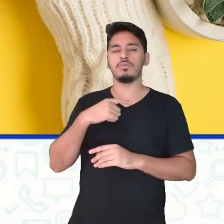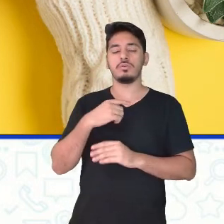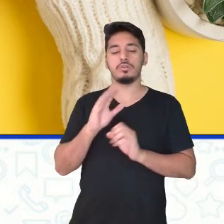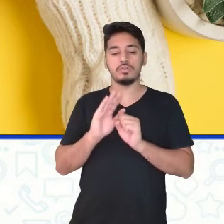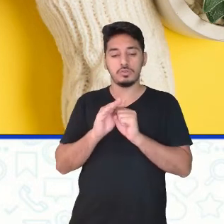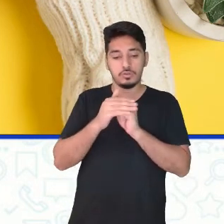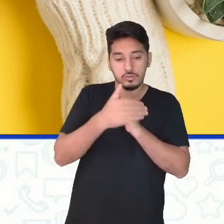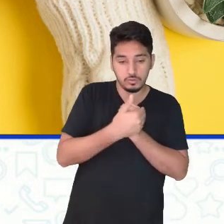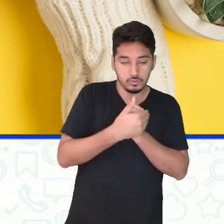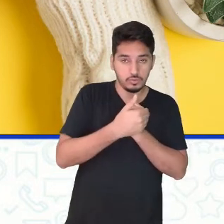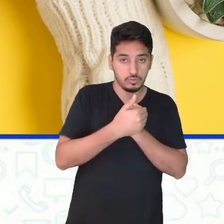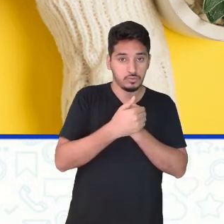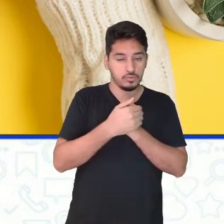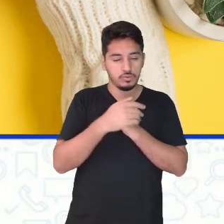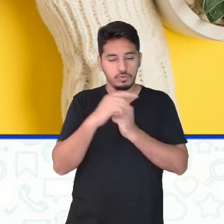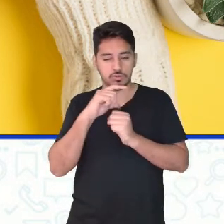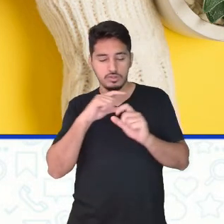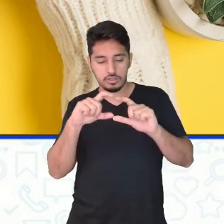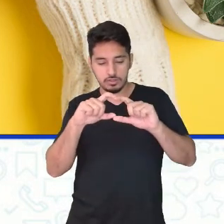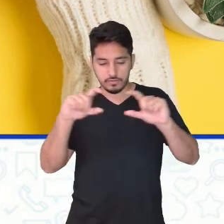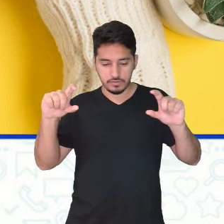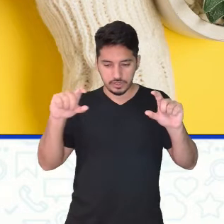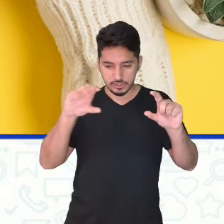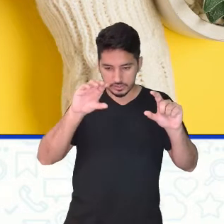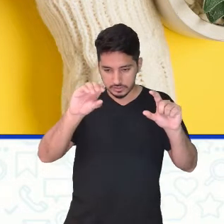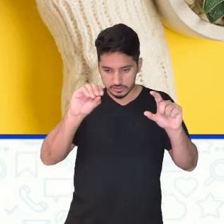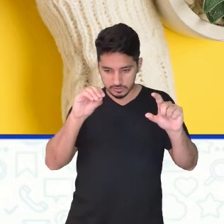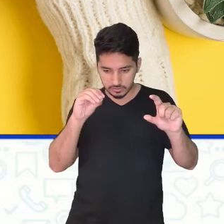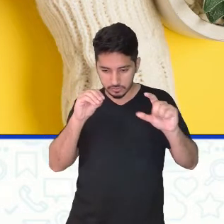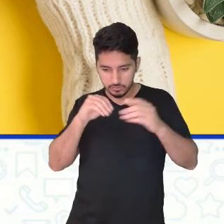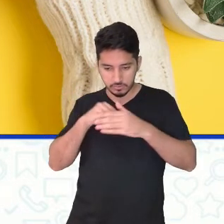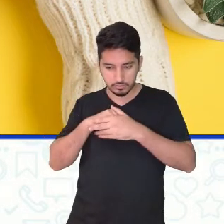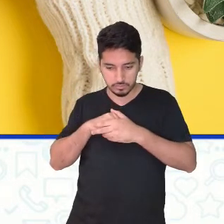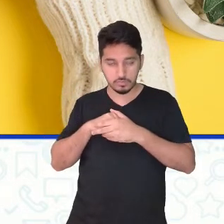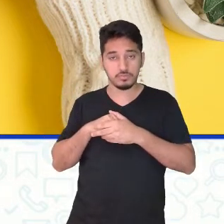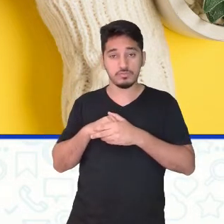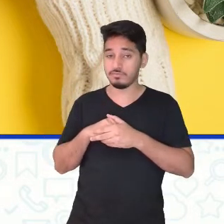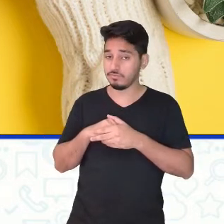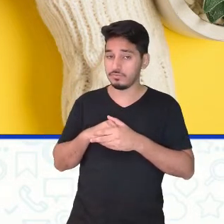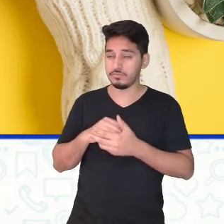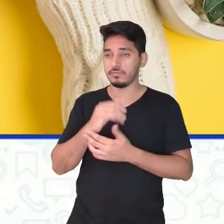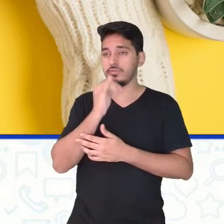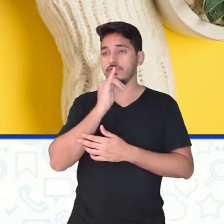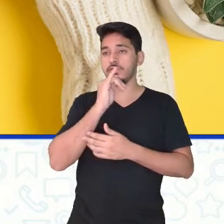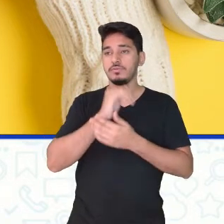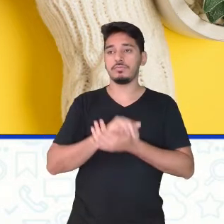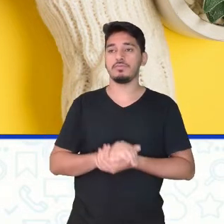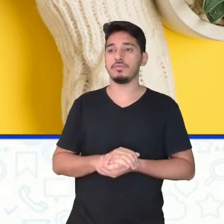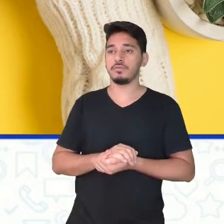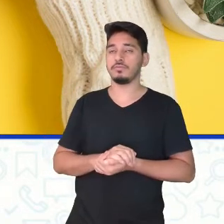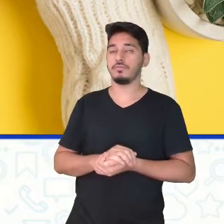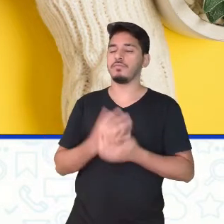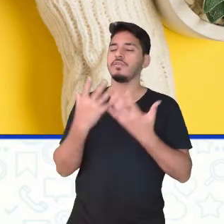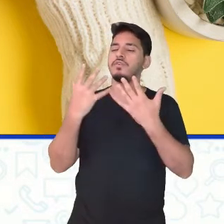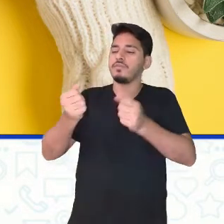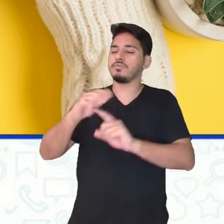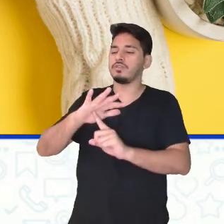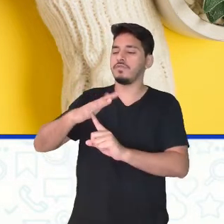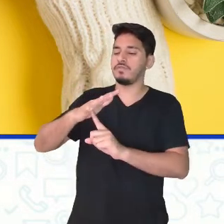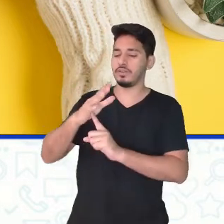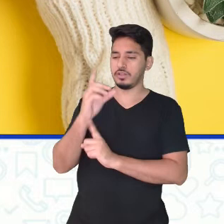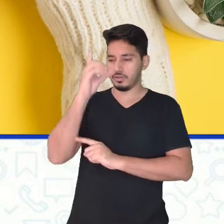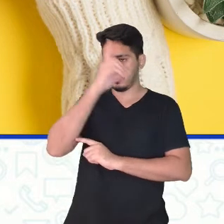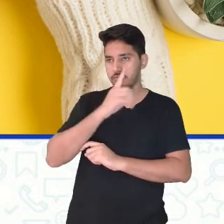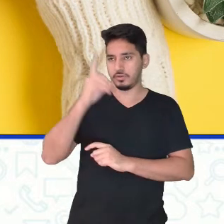escondo alguma coisa que está ali na minha frase, que está ali no meu período, que está ali na minha sentença. Por exemplo, se eu disser assim, vamos à feira